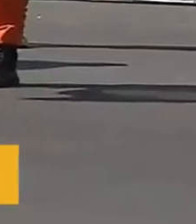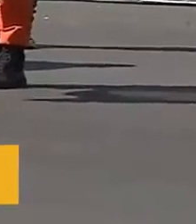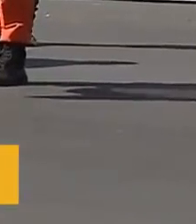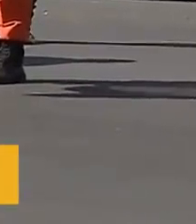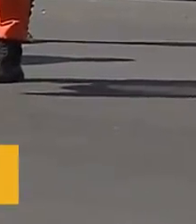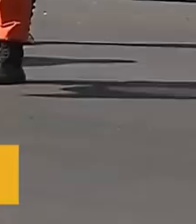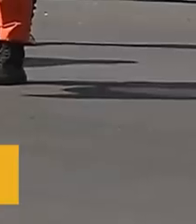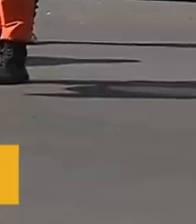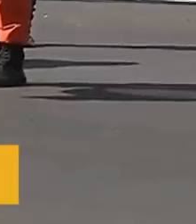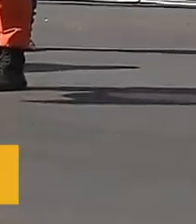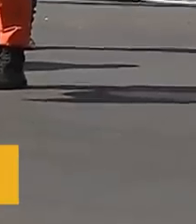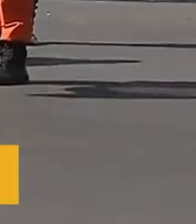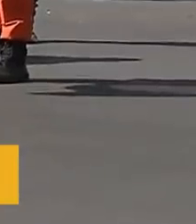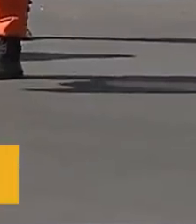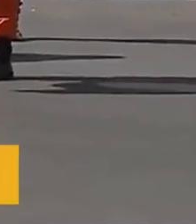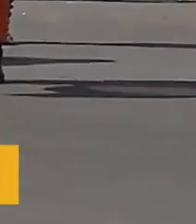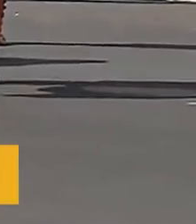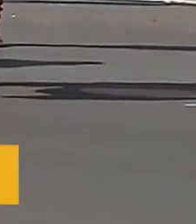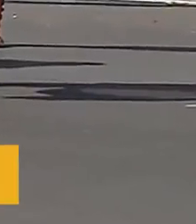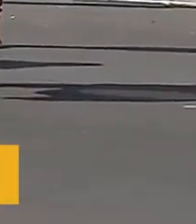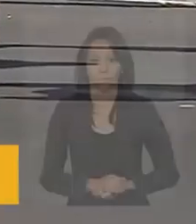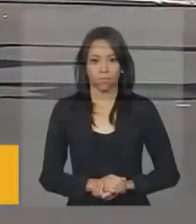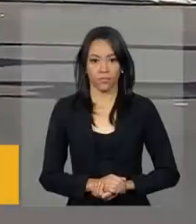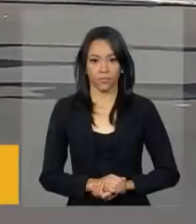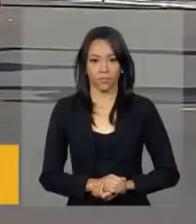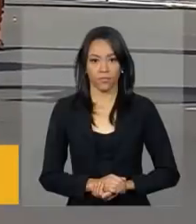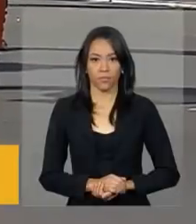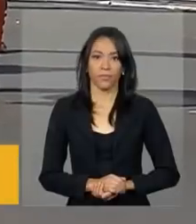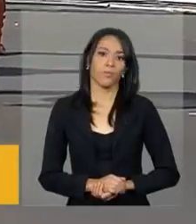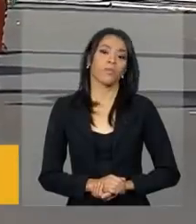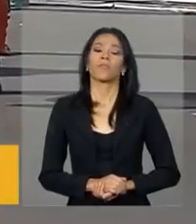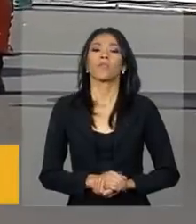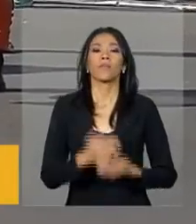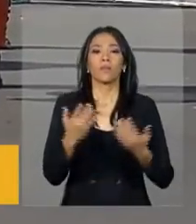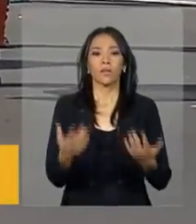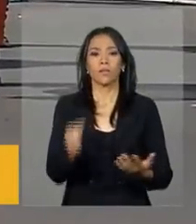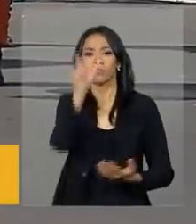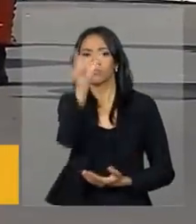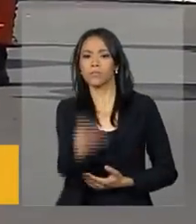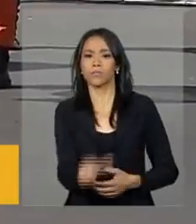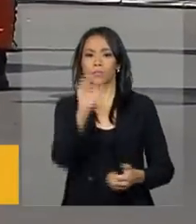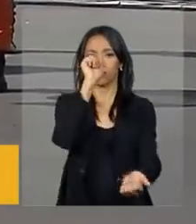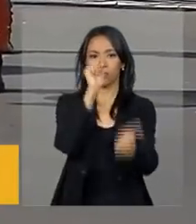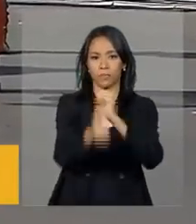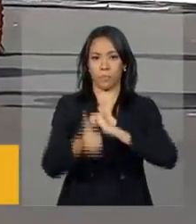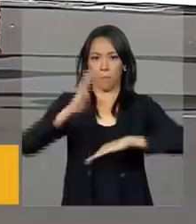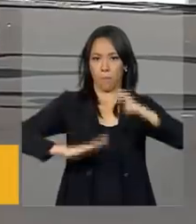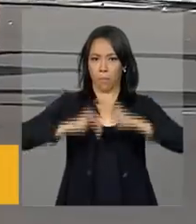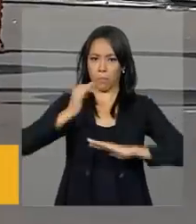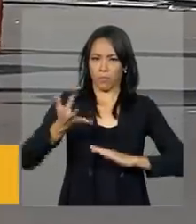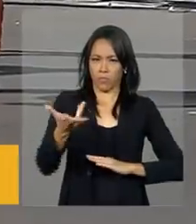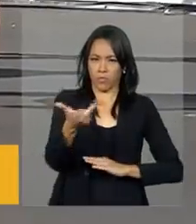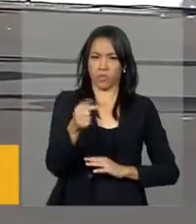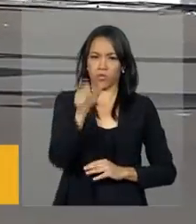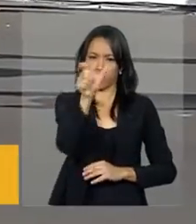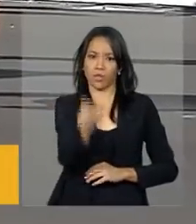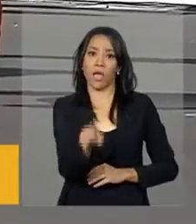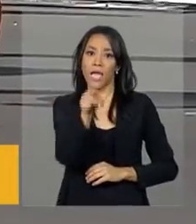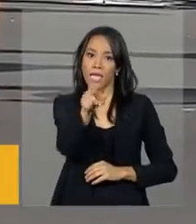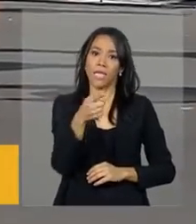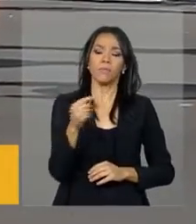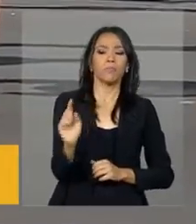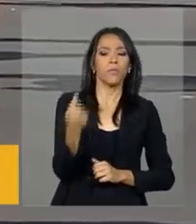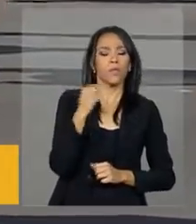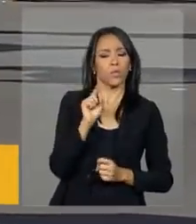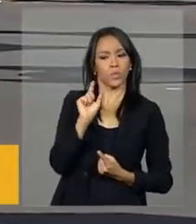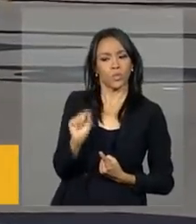Vamos falar um pouquinho do programa Atleta de Alto Rendimento, né? Eles entram por exame de admissão e fazem uma prova de